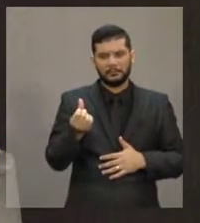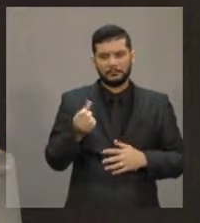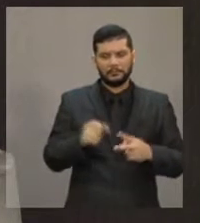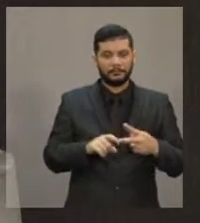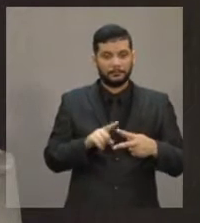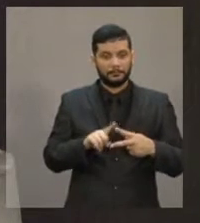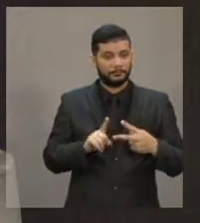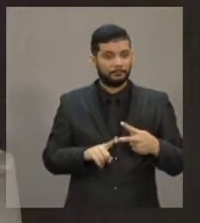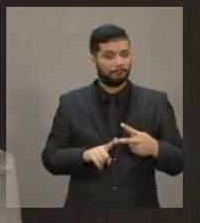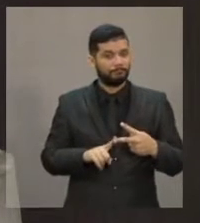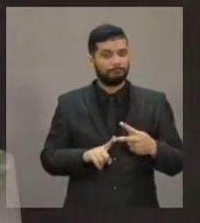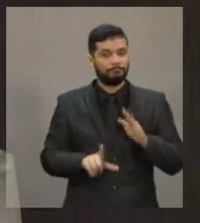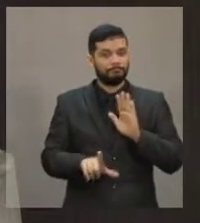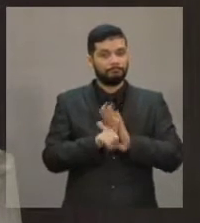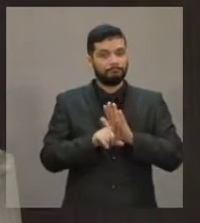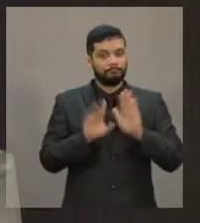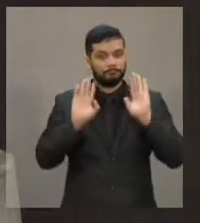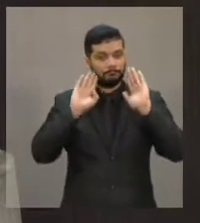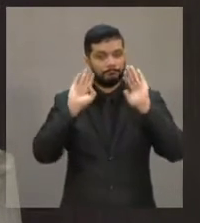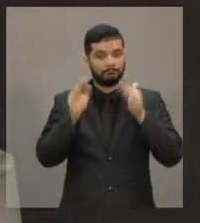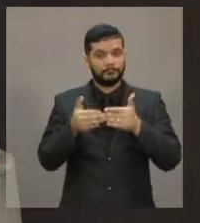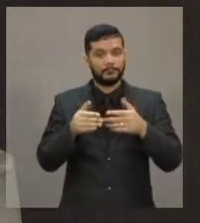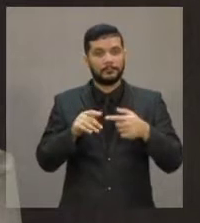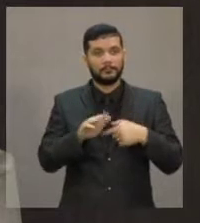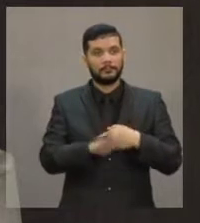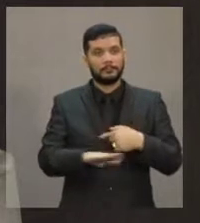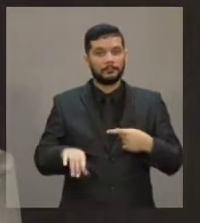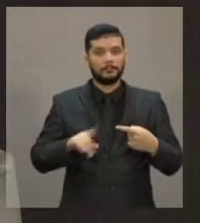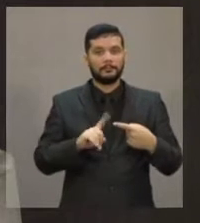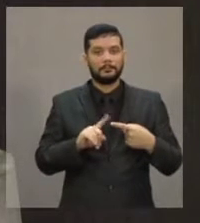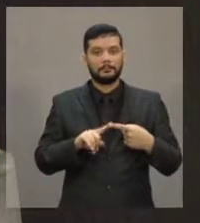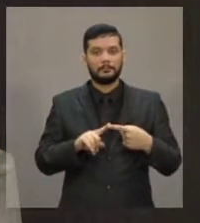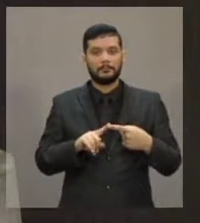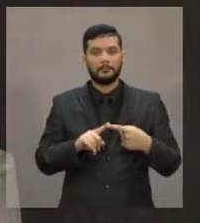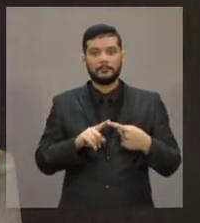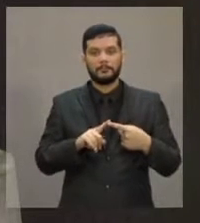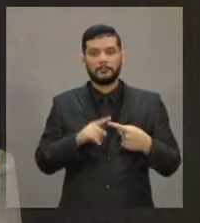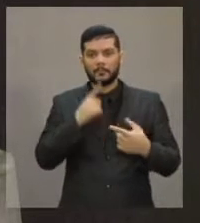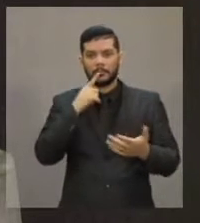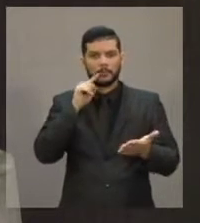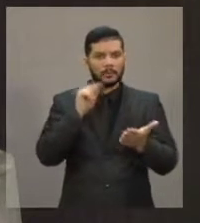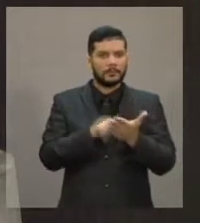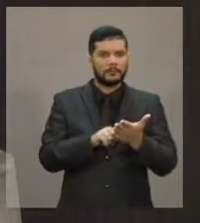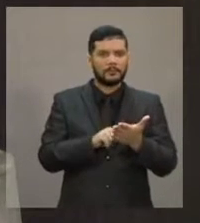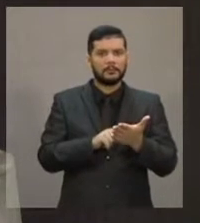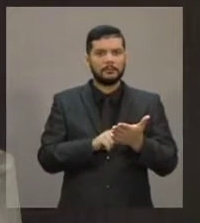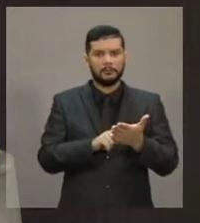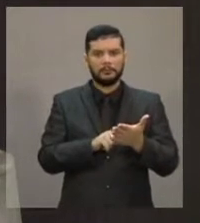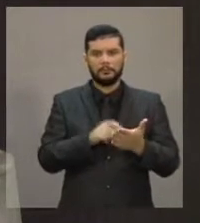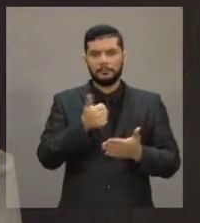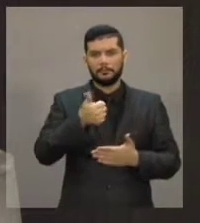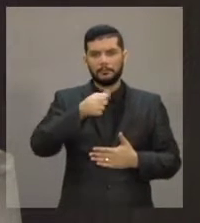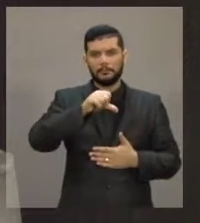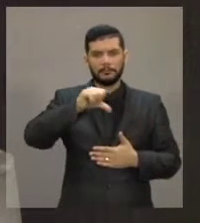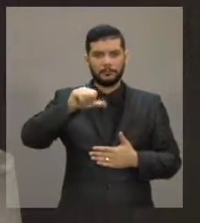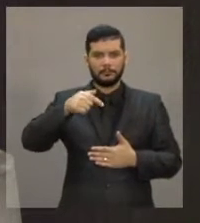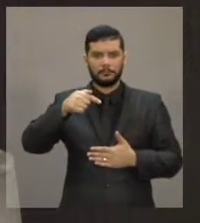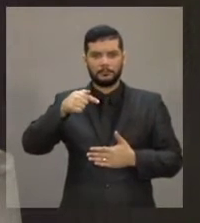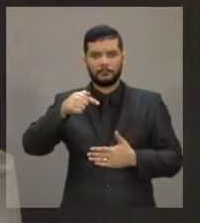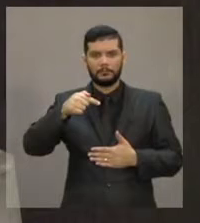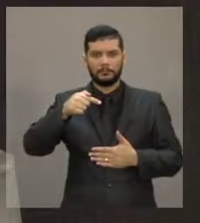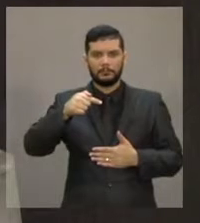proteção da infância. São as comissões de notificação à violência. A primeira, em 97, nos